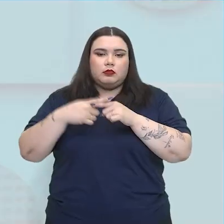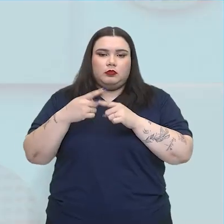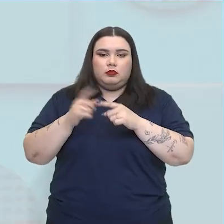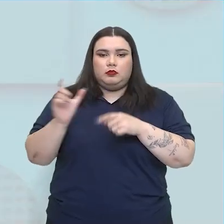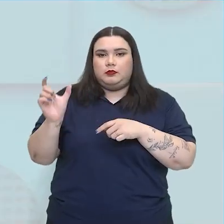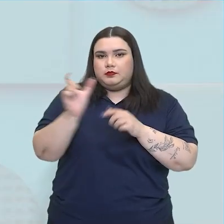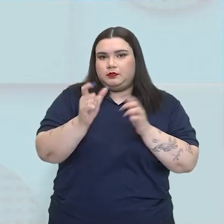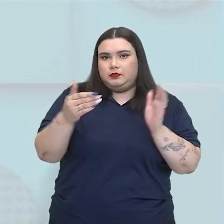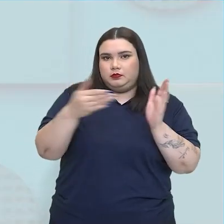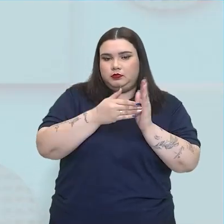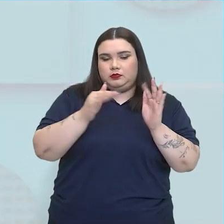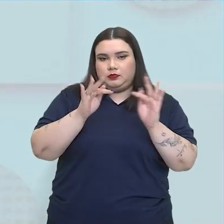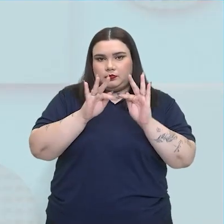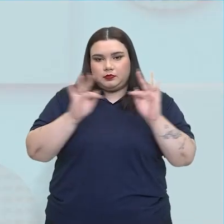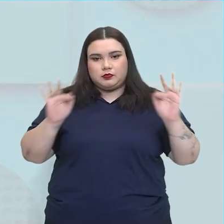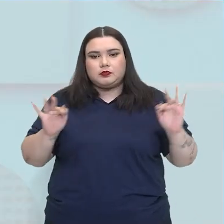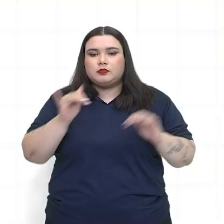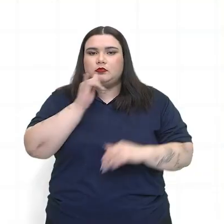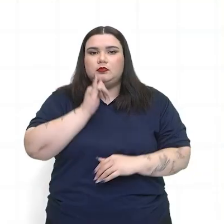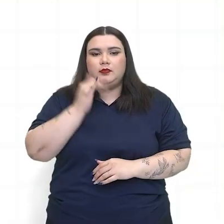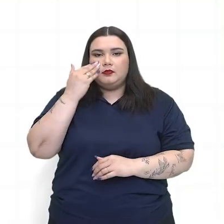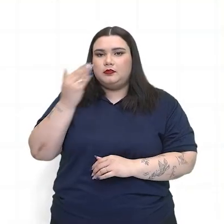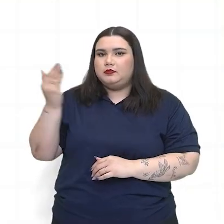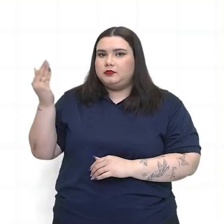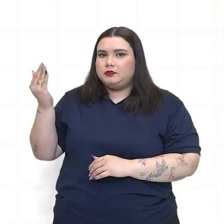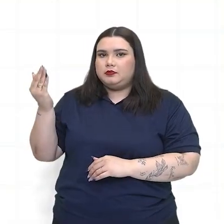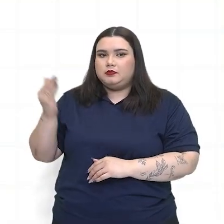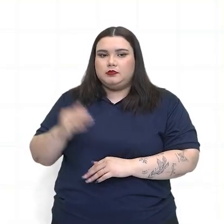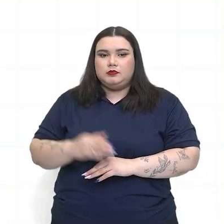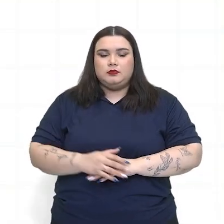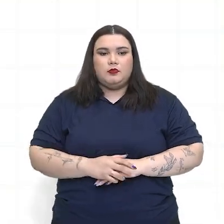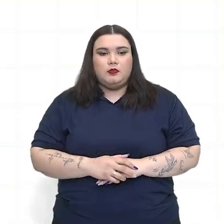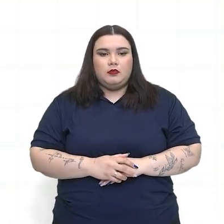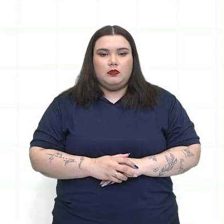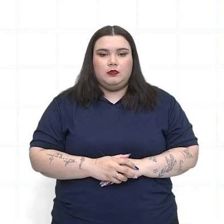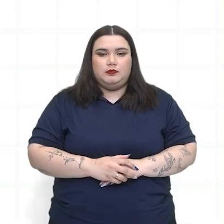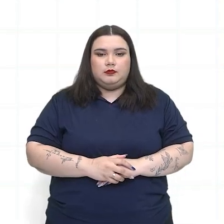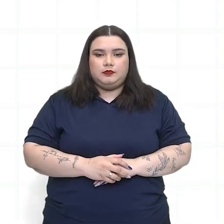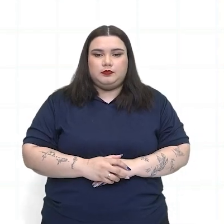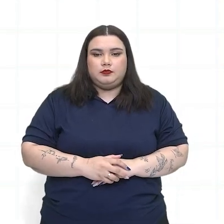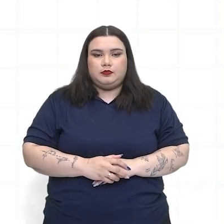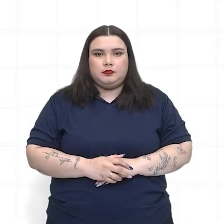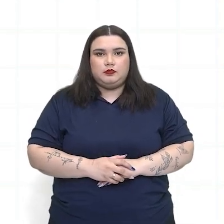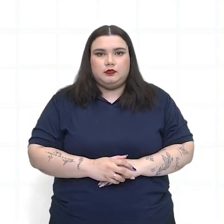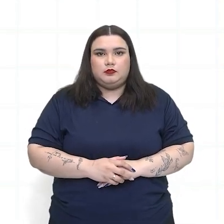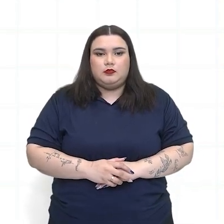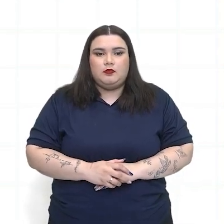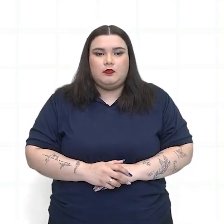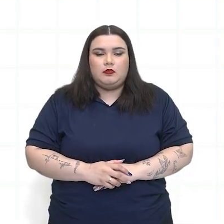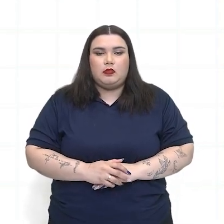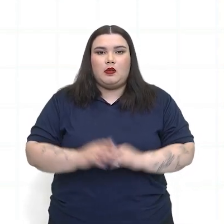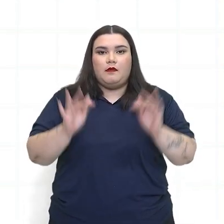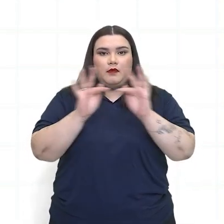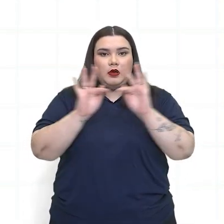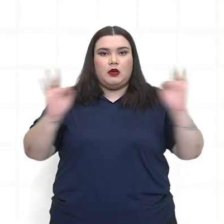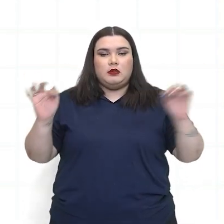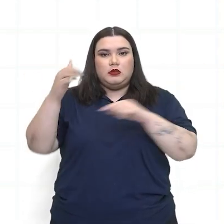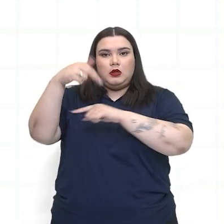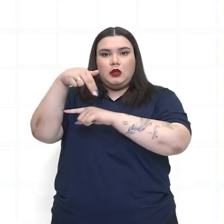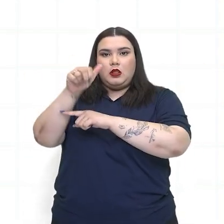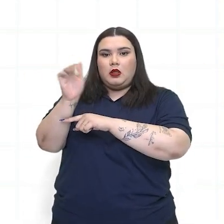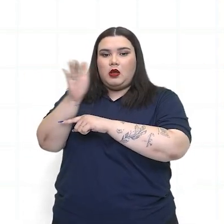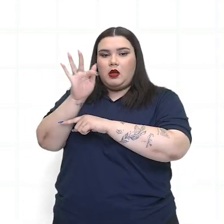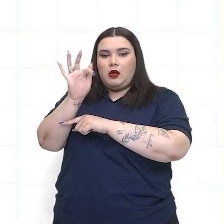dele, é no final da frase. Vamos ver o exemplo? Então, eu tenho aqui: na família,